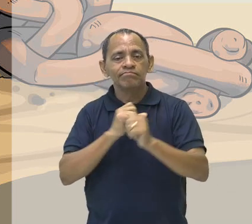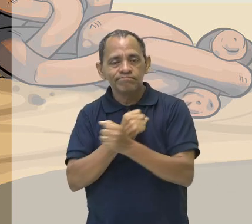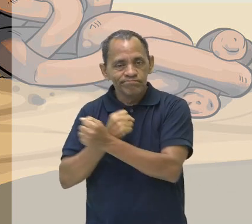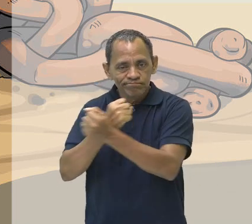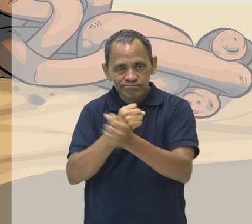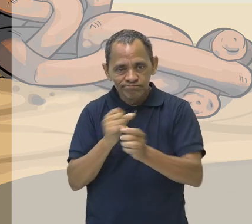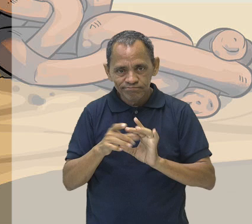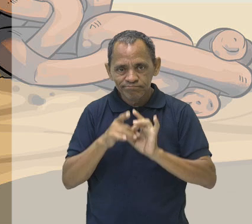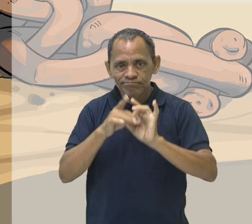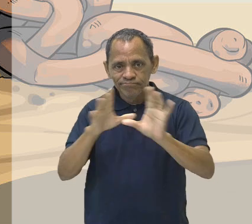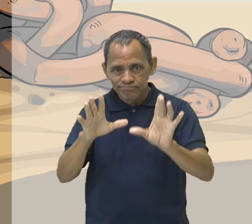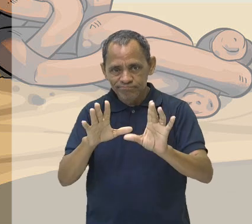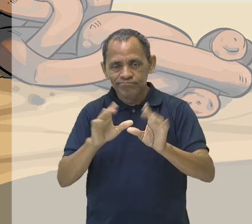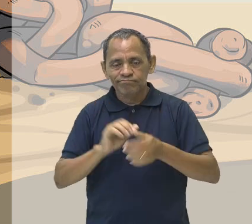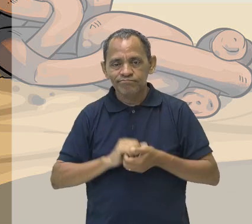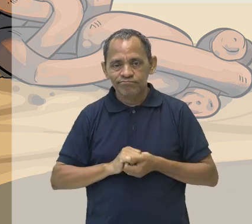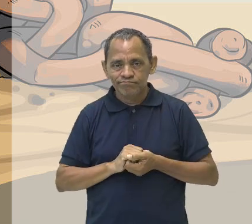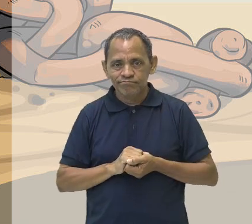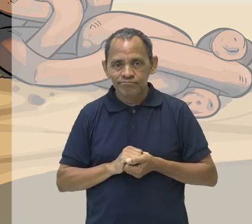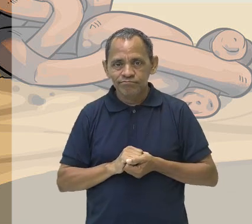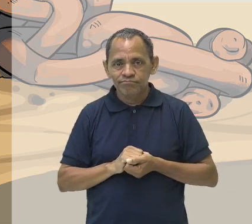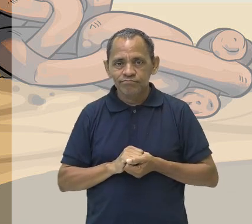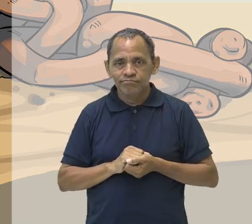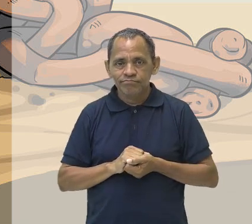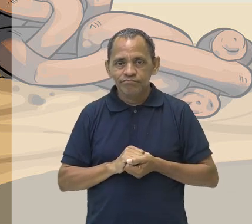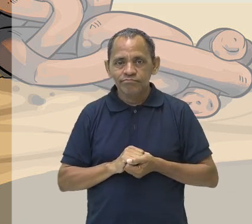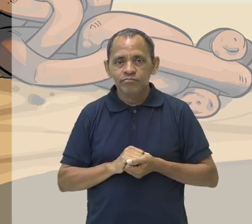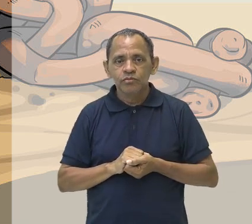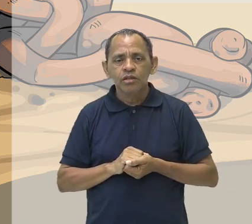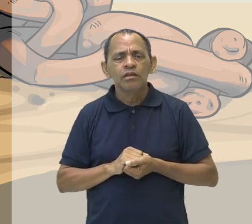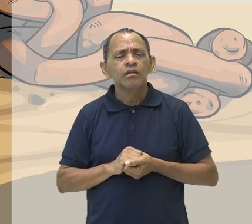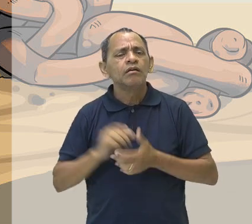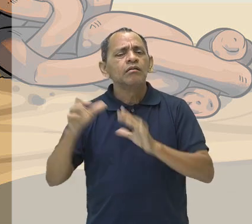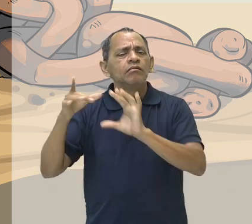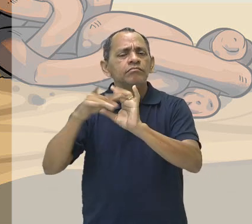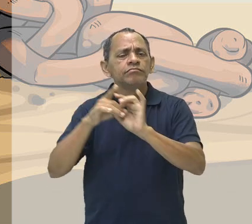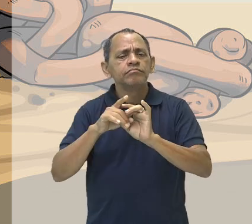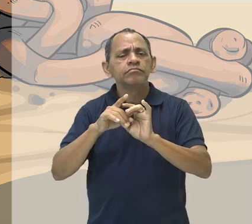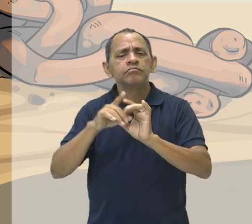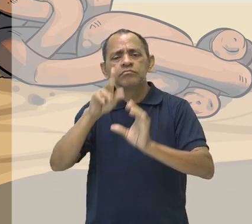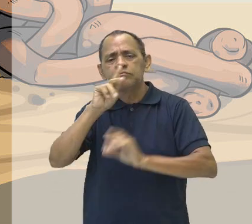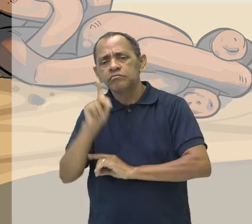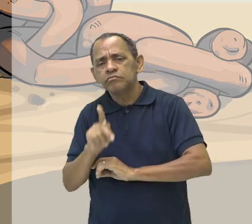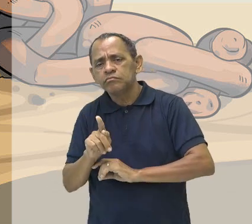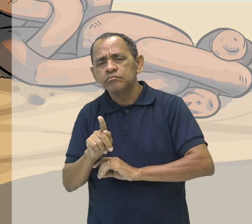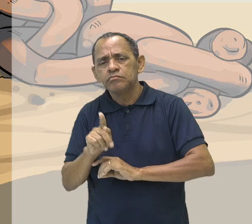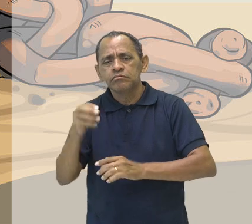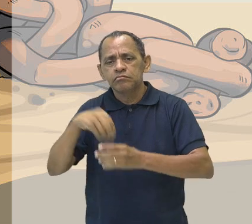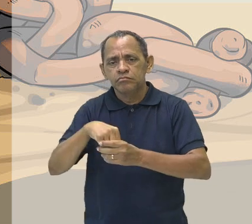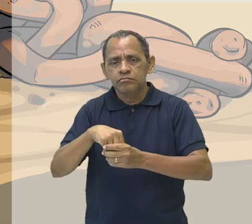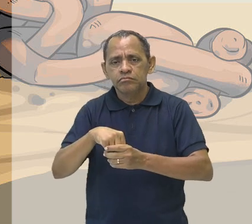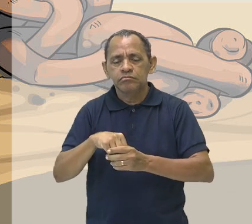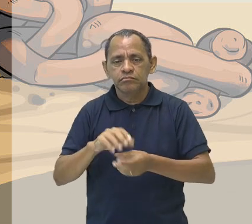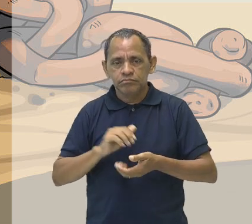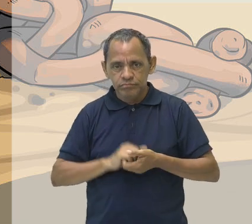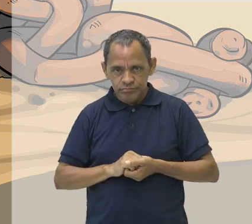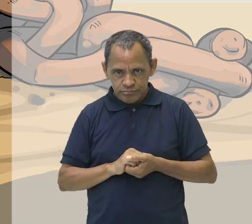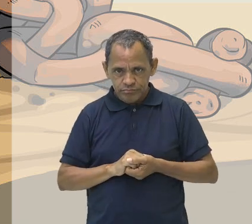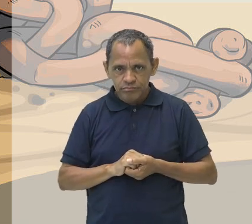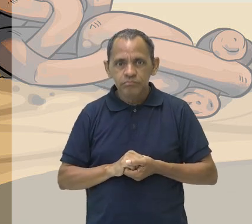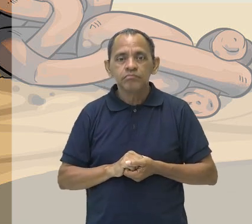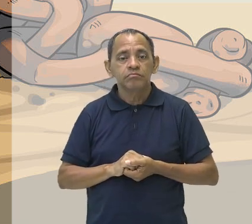da escravatura, certo? Então, qual é o contexto histórico, professora, da abolição? Bem, o processo de abolição